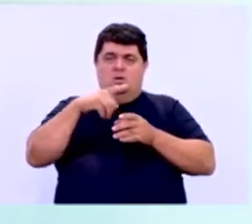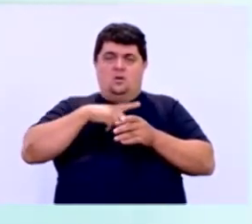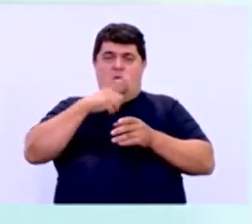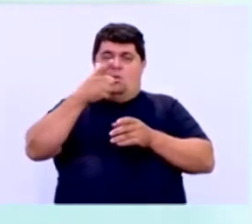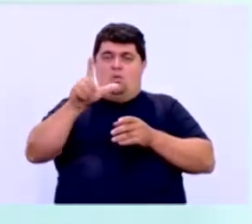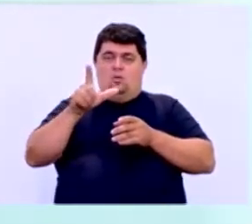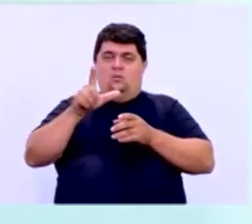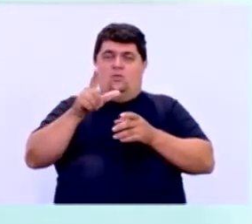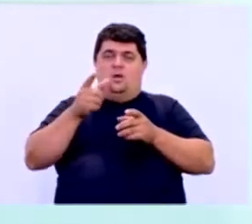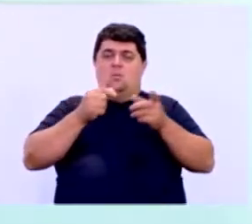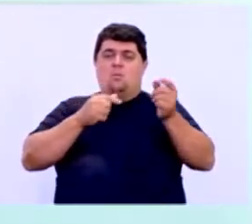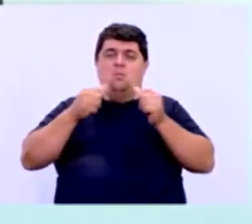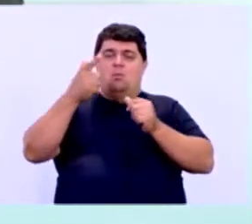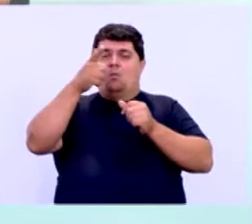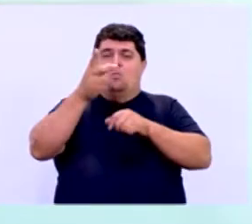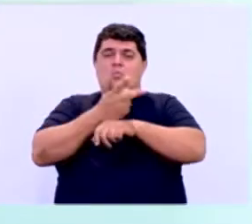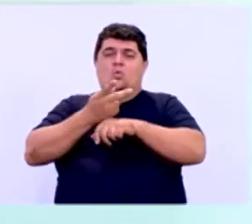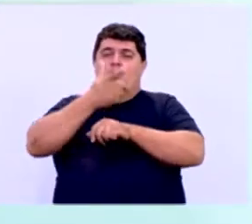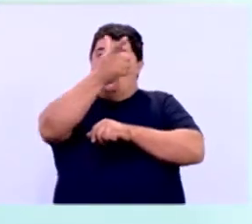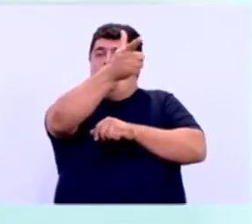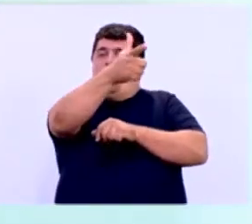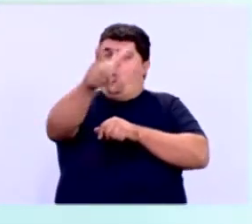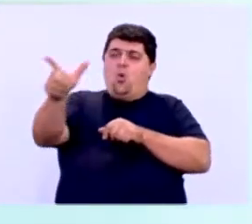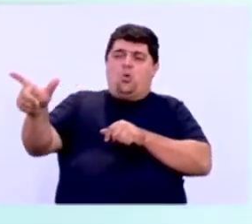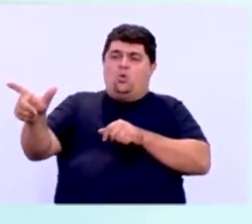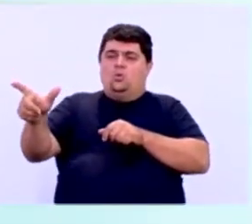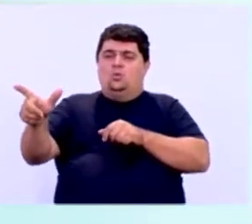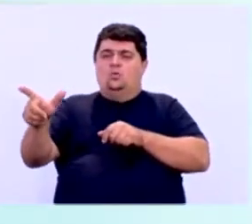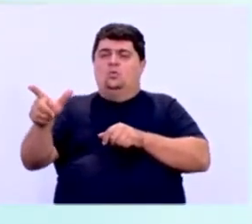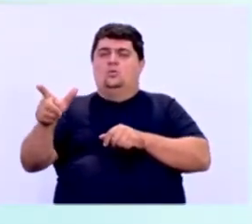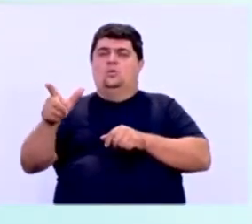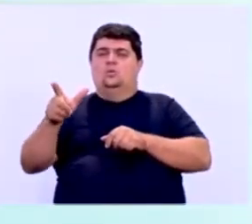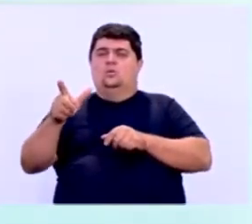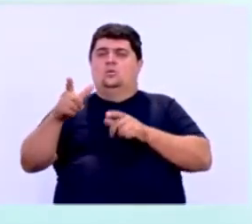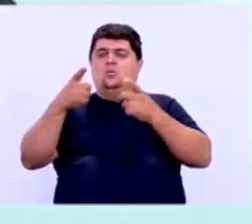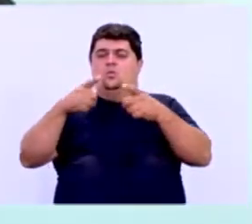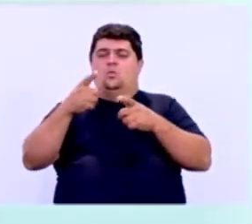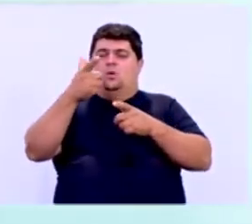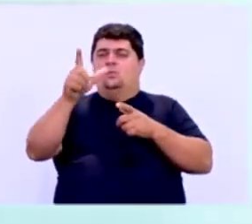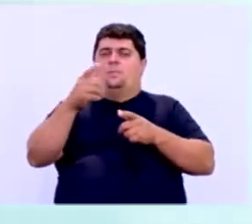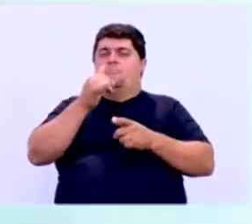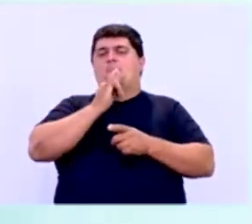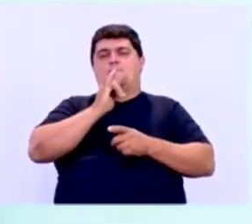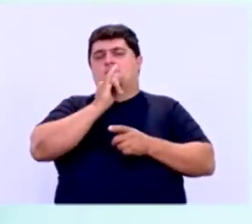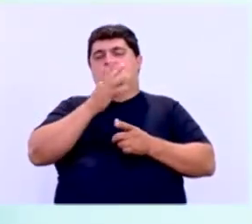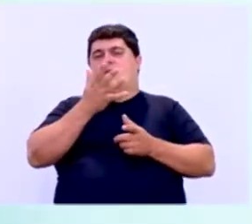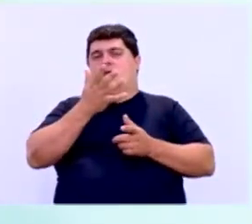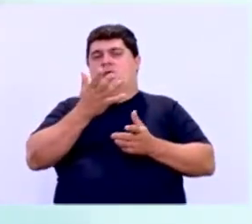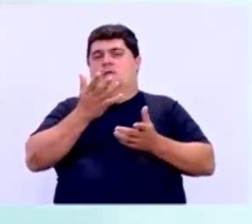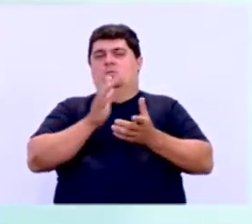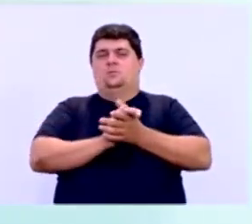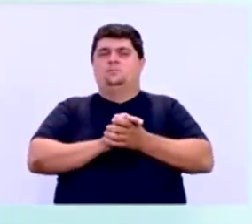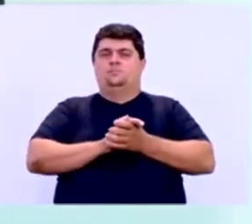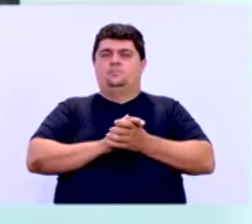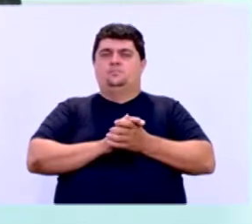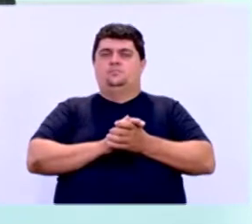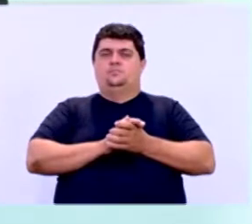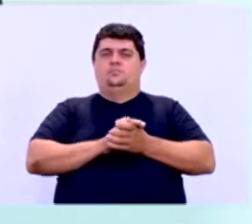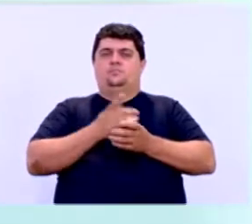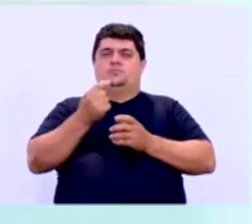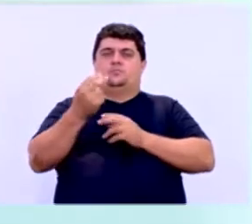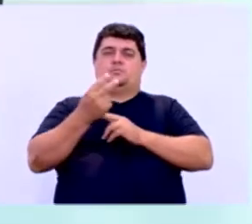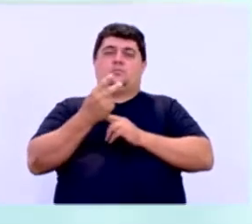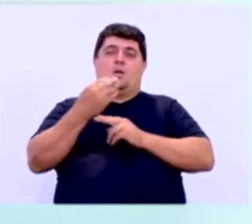ela vai buscar o financiamento para a sua operação externamente, né? Como, por exemplo, nós podemos ter como exemplo um